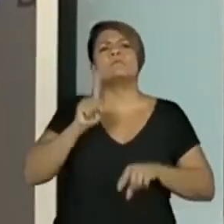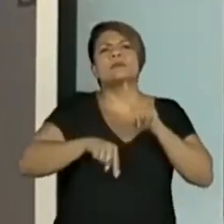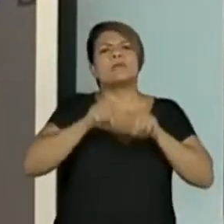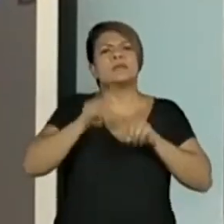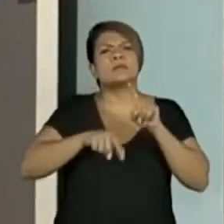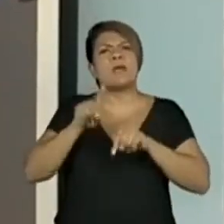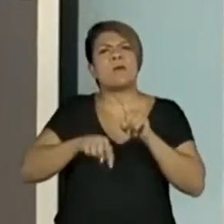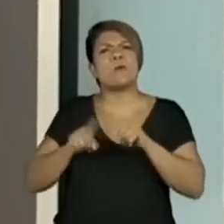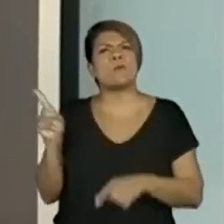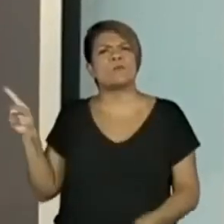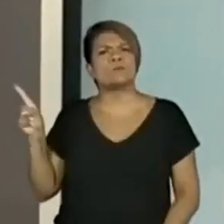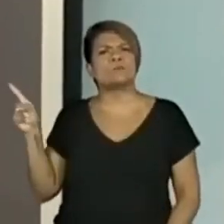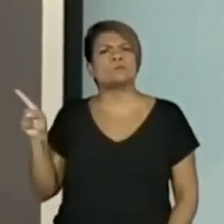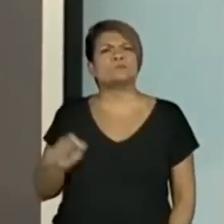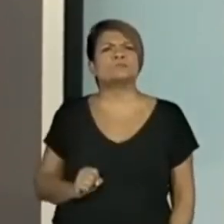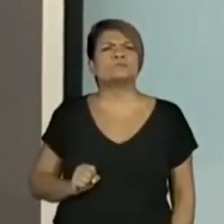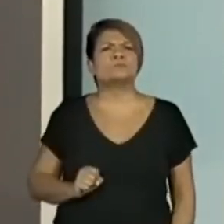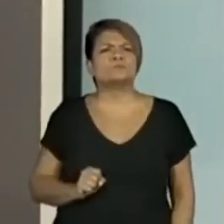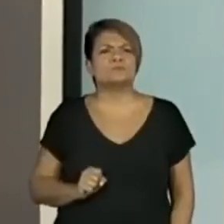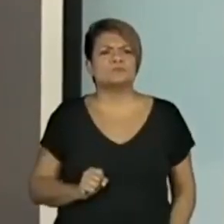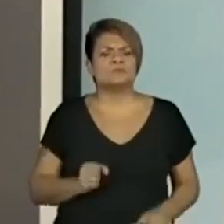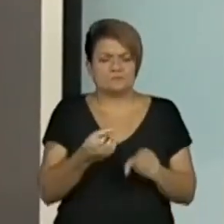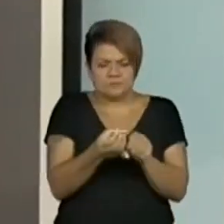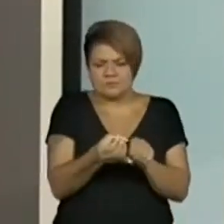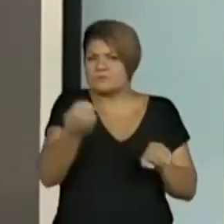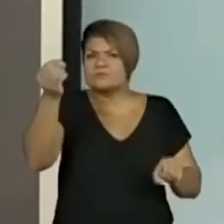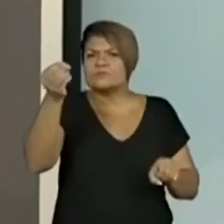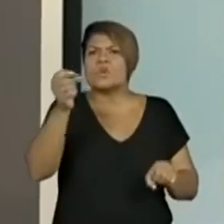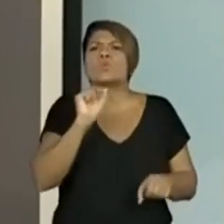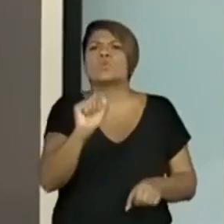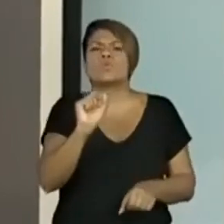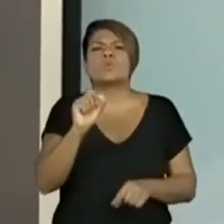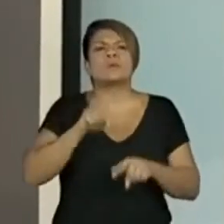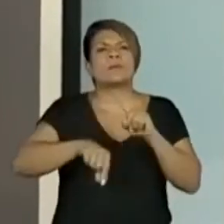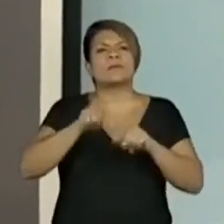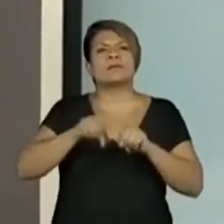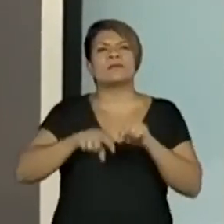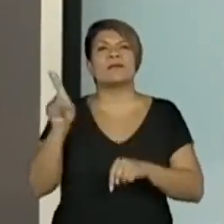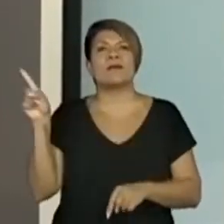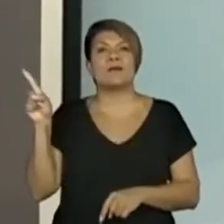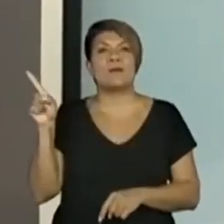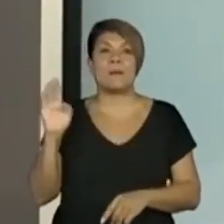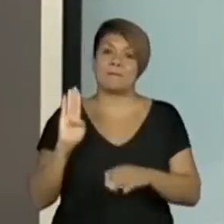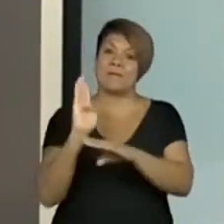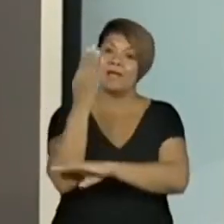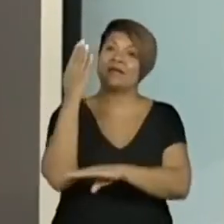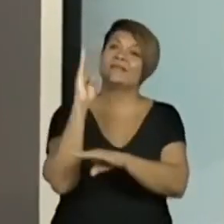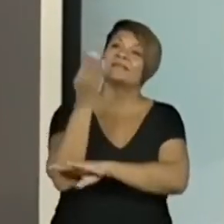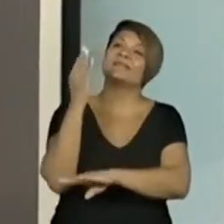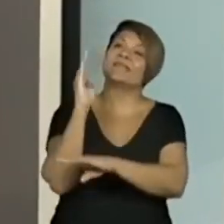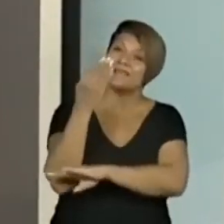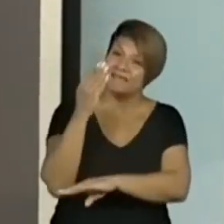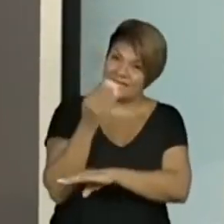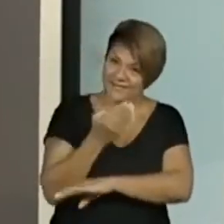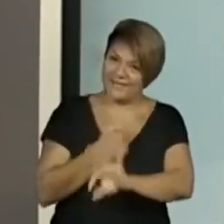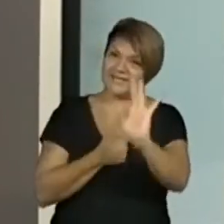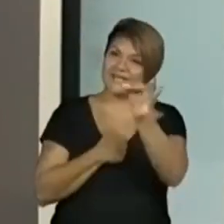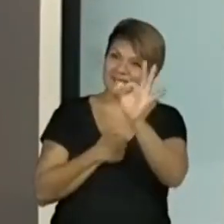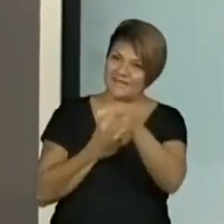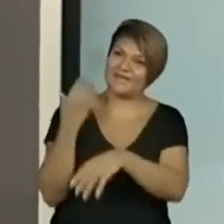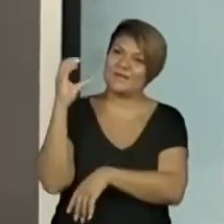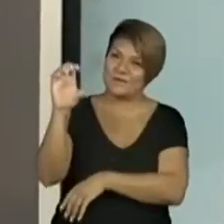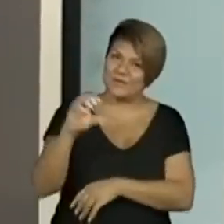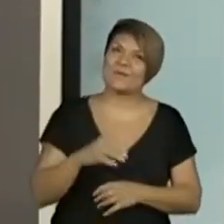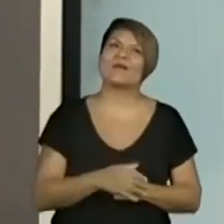material é isso daqui vamos lá e aí me material madeira só